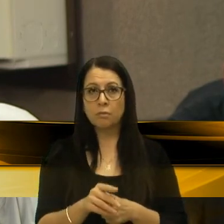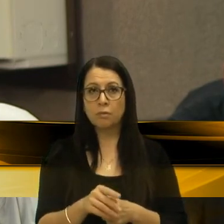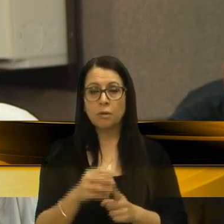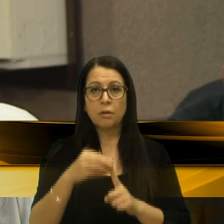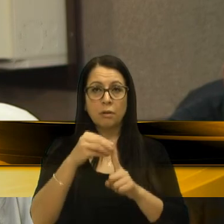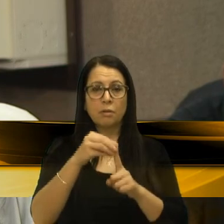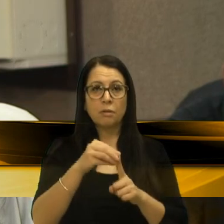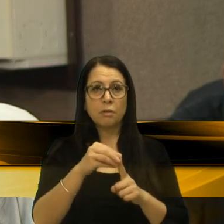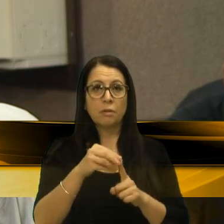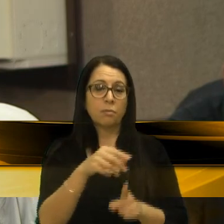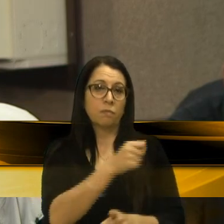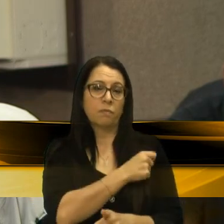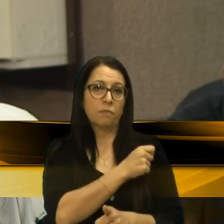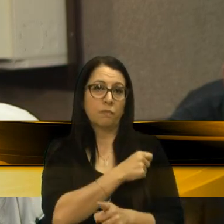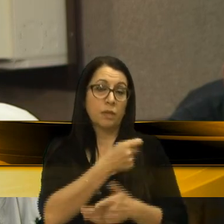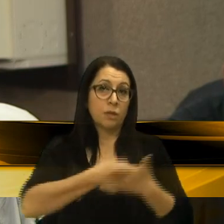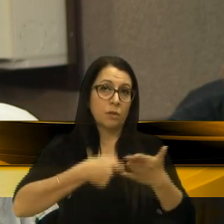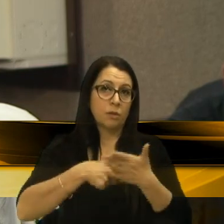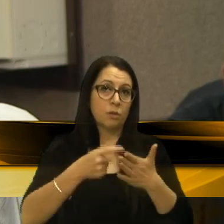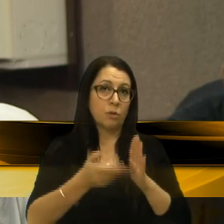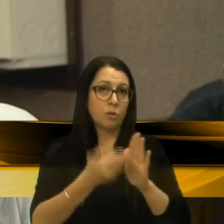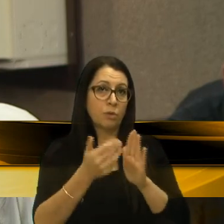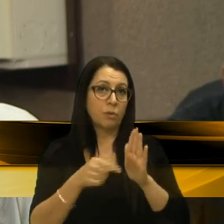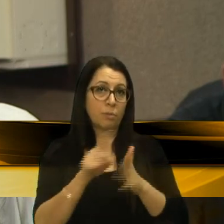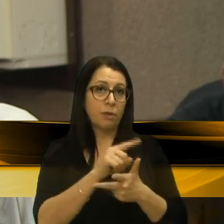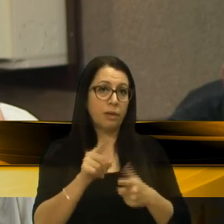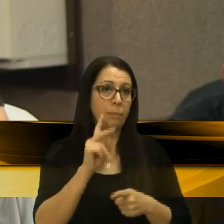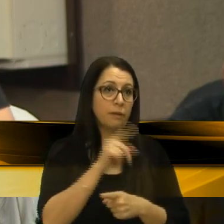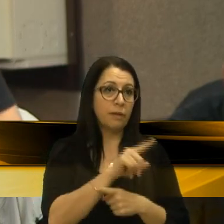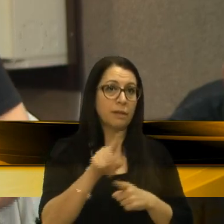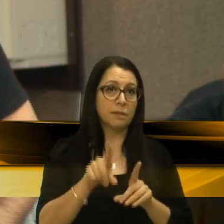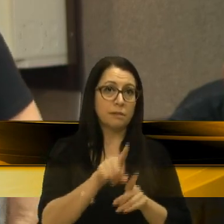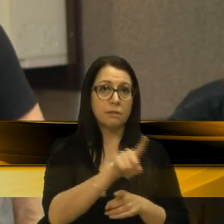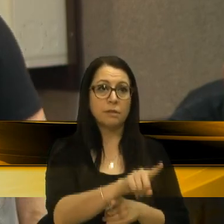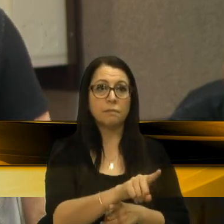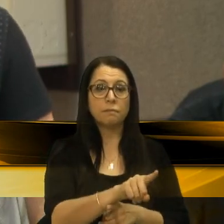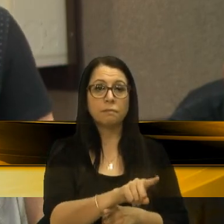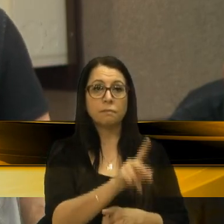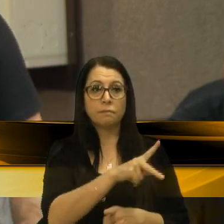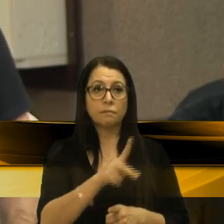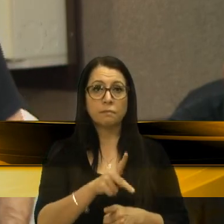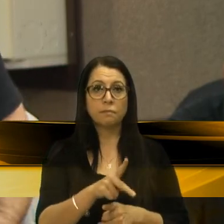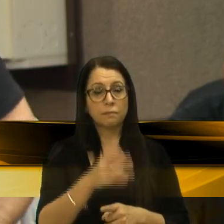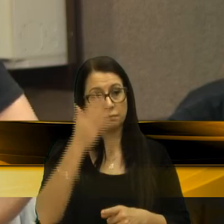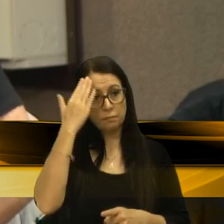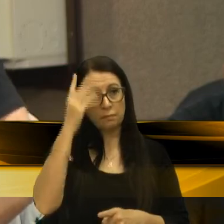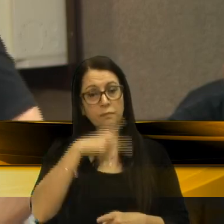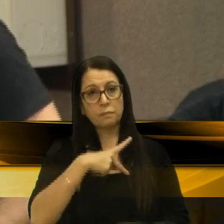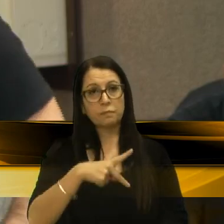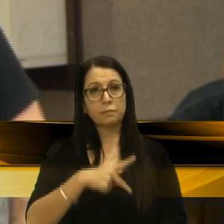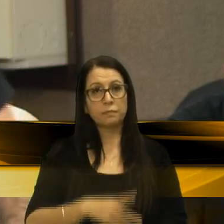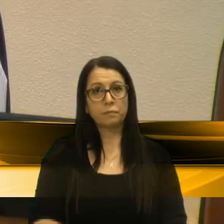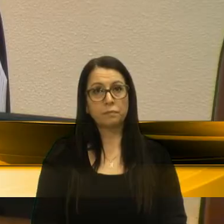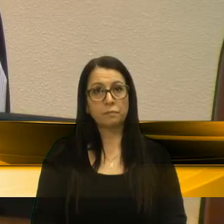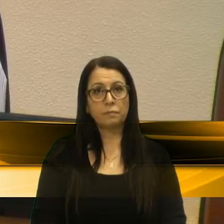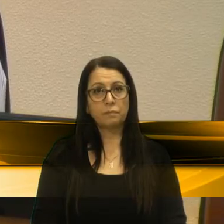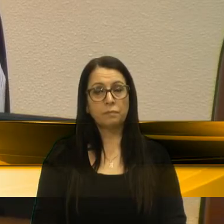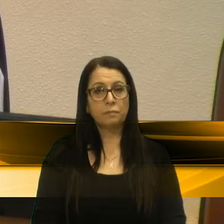alunos dessa luta, que é contra a retirada de direitos da categoria dos professores. Muito obrigado, presidente. Obrigado. Vereador Alberto.